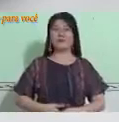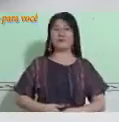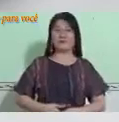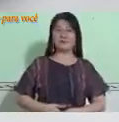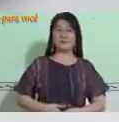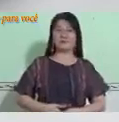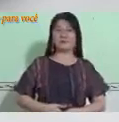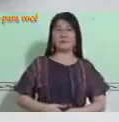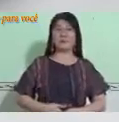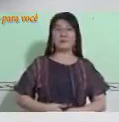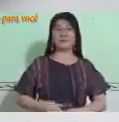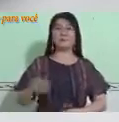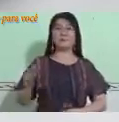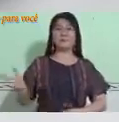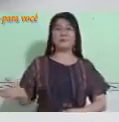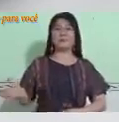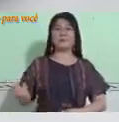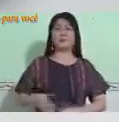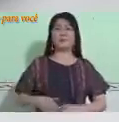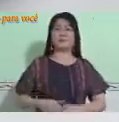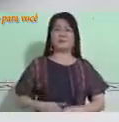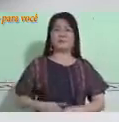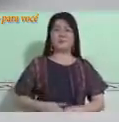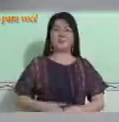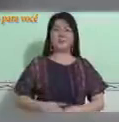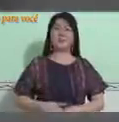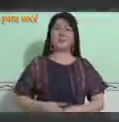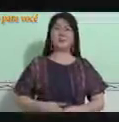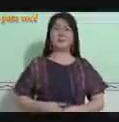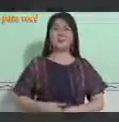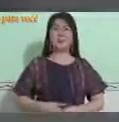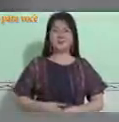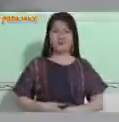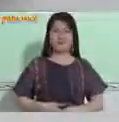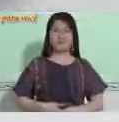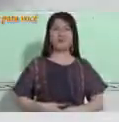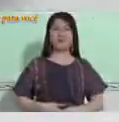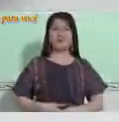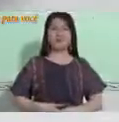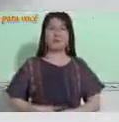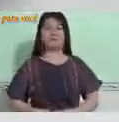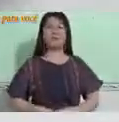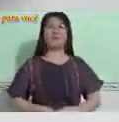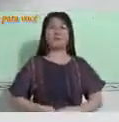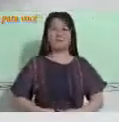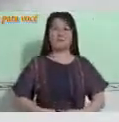tenham alterações neurológicas ou problemas respiratórios que dificultam o controle da respiração.